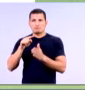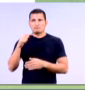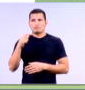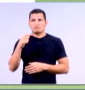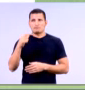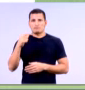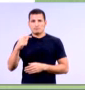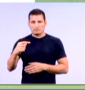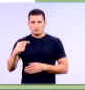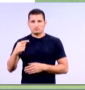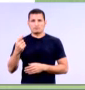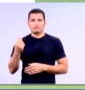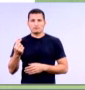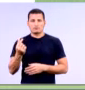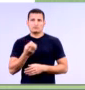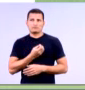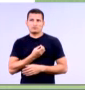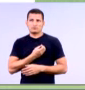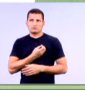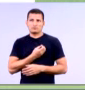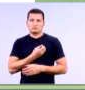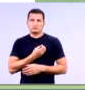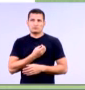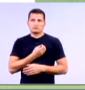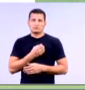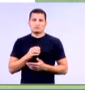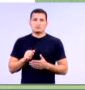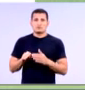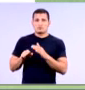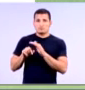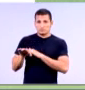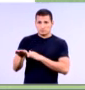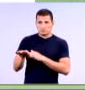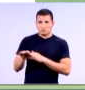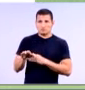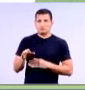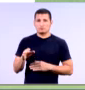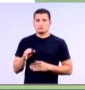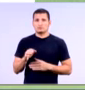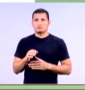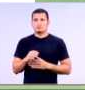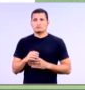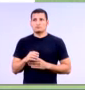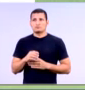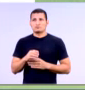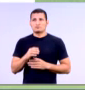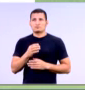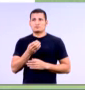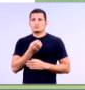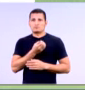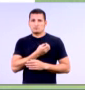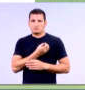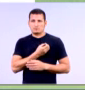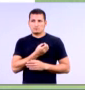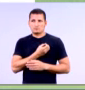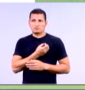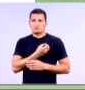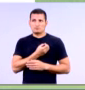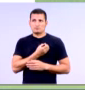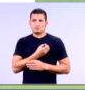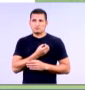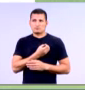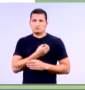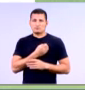E ao depositar, o saldo do meu objeto vai receber o saldo que ele tinha antes, mais um valor que eu também não